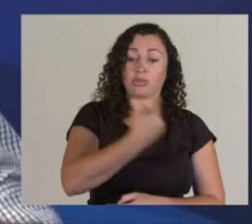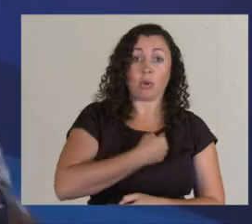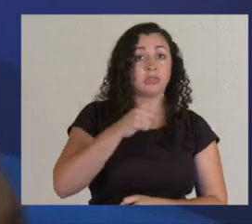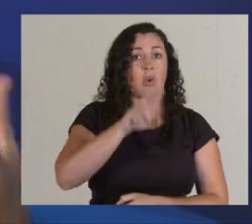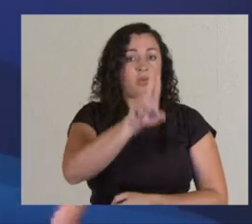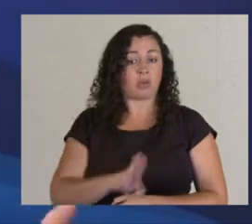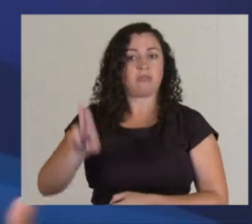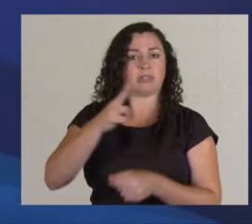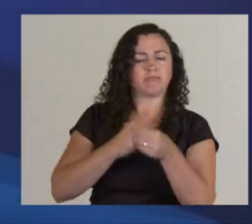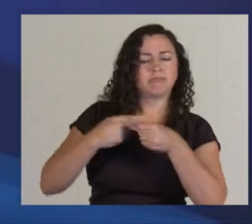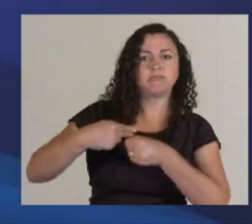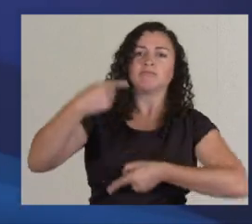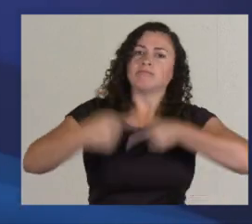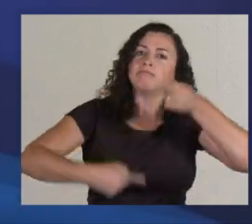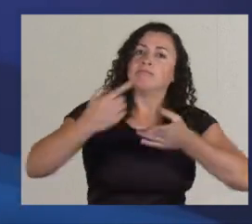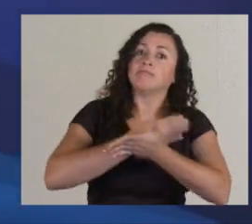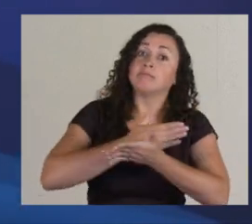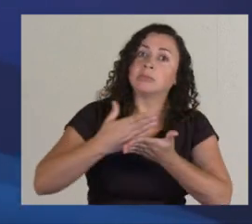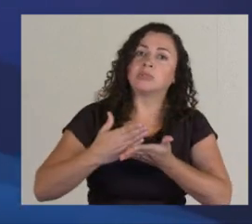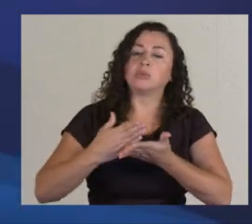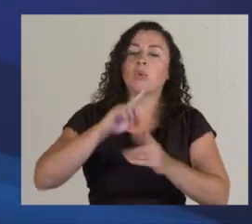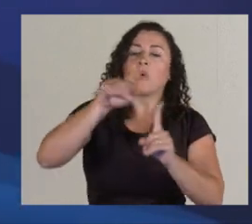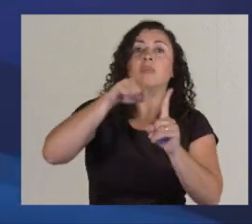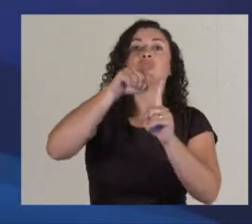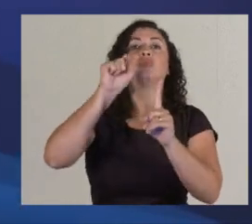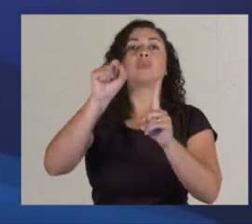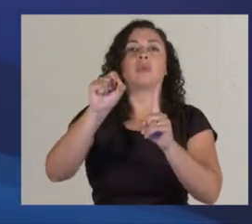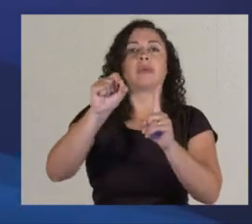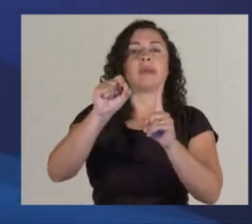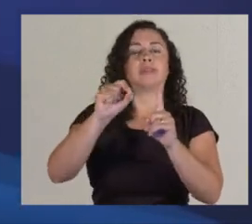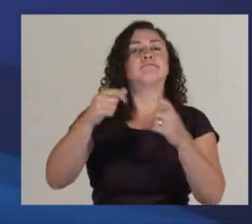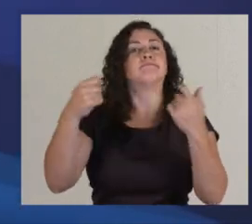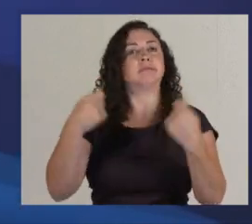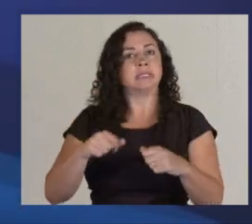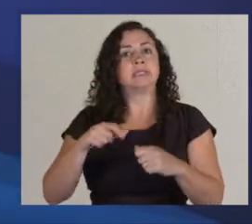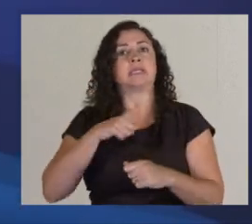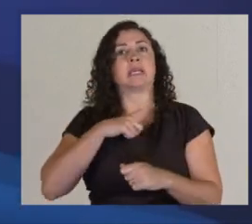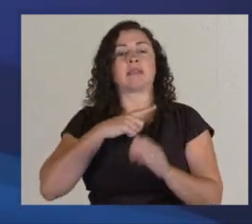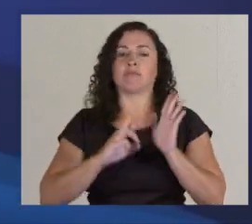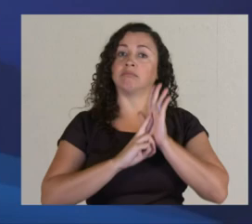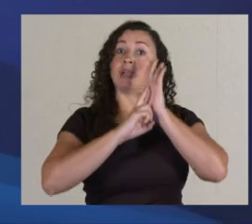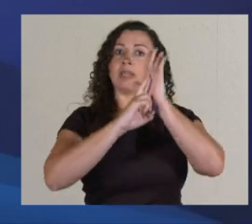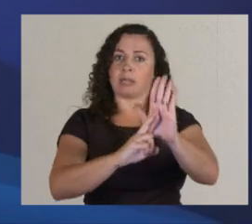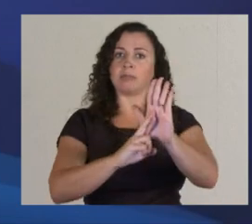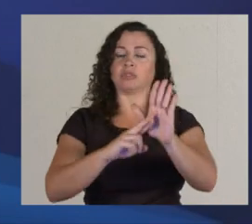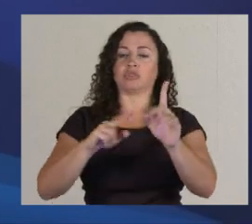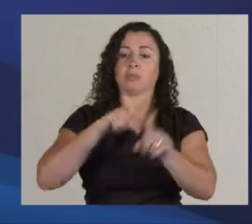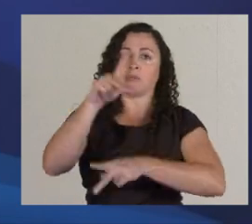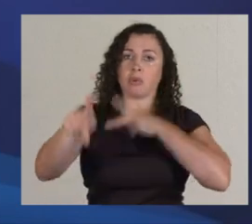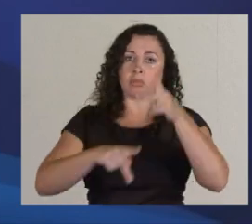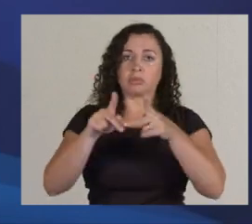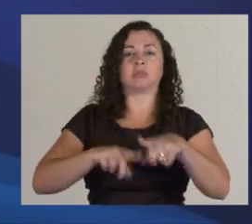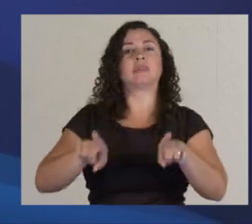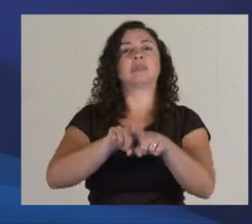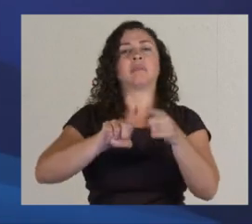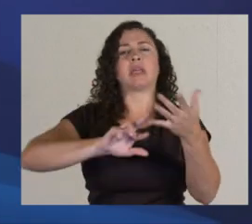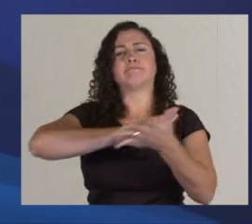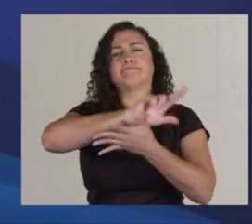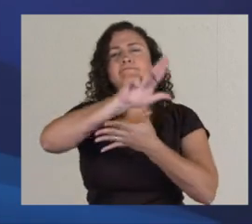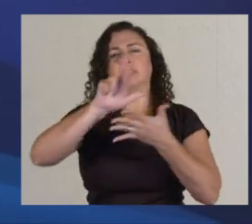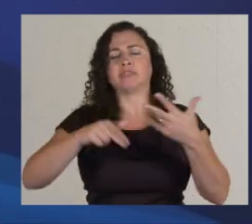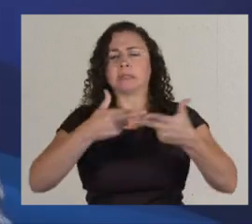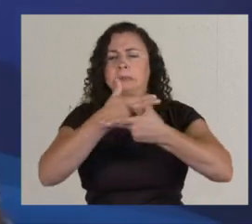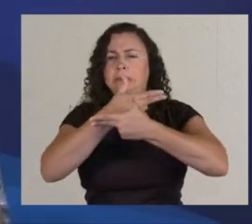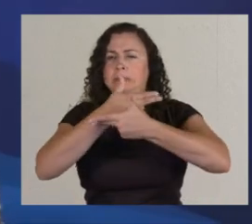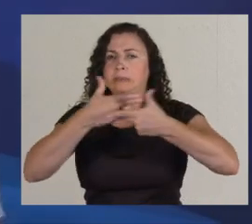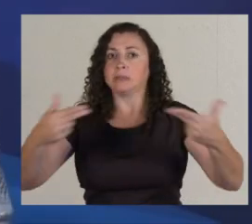nós, a universidade começou essa discussão, foi pautado pela ideia de que tenha que ter a representatividade da população e a sua